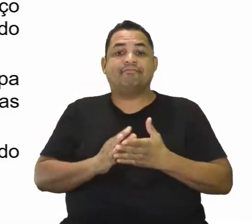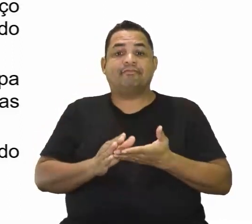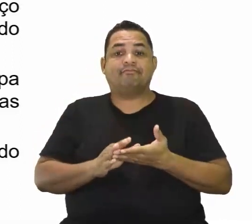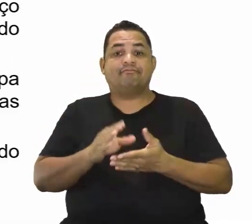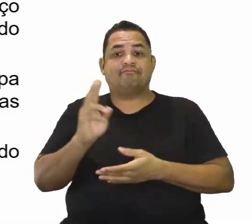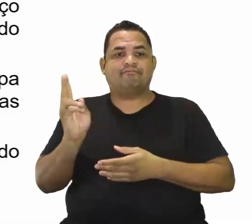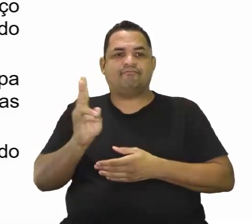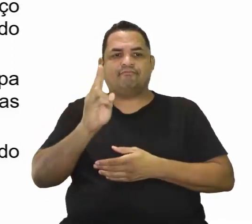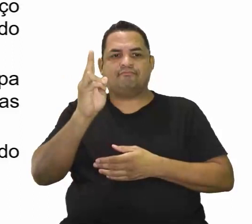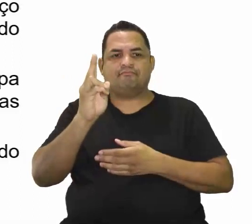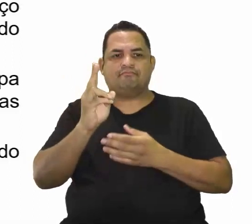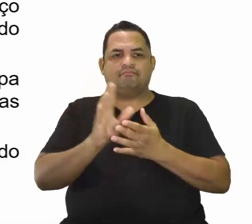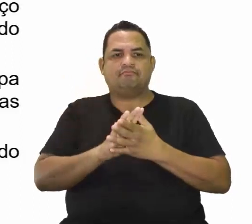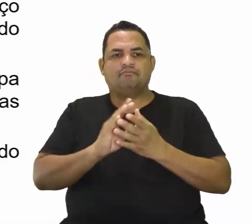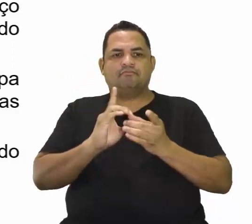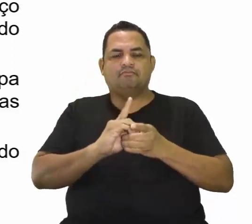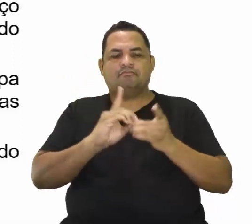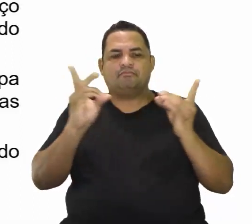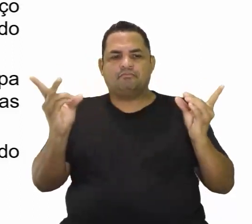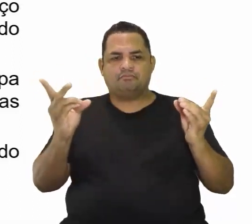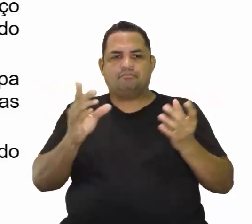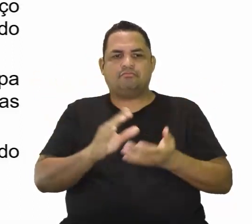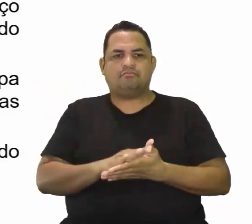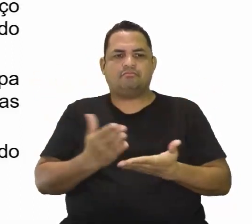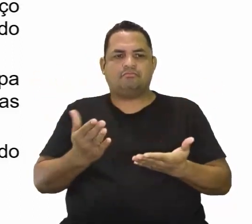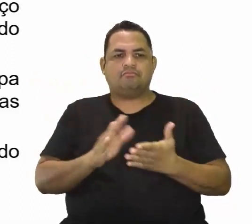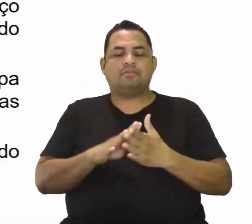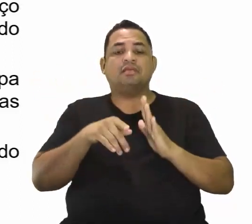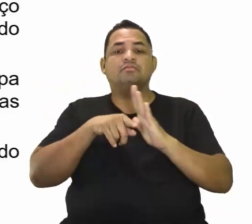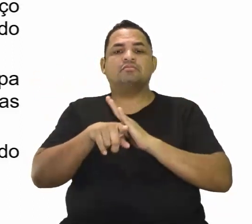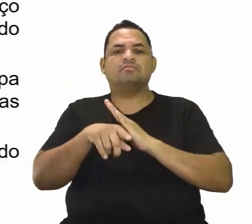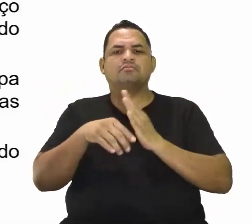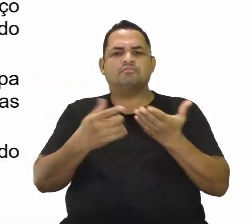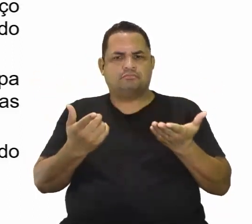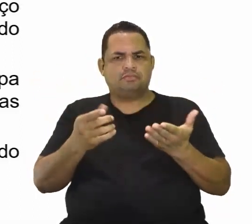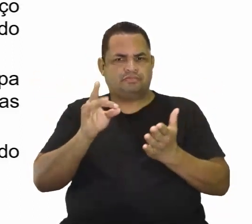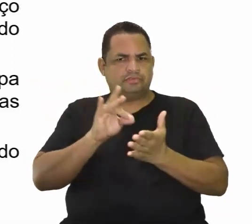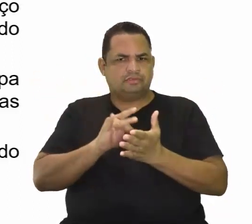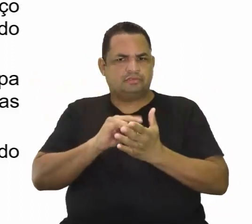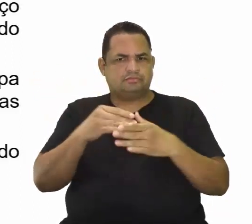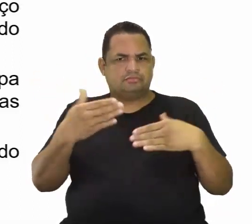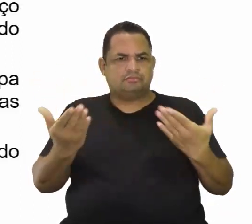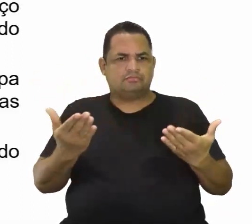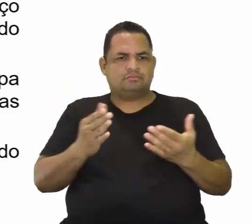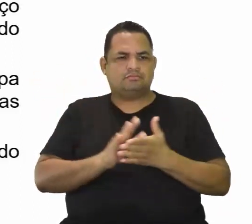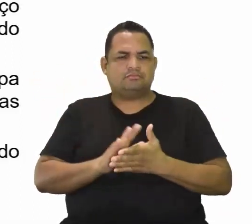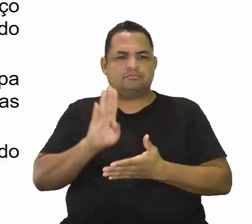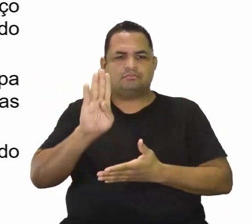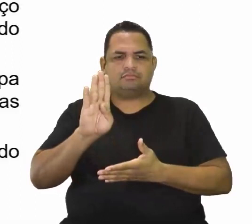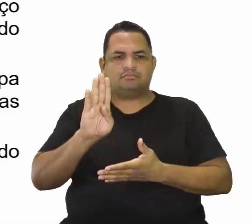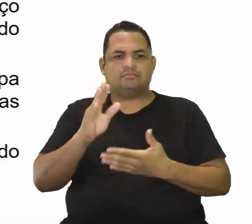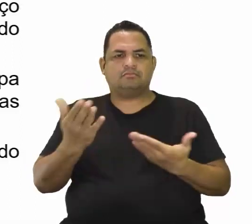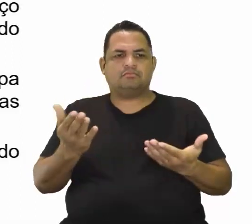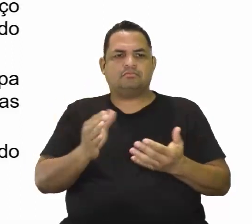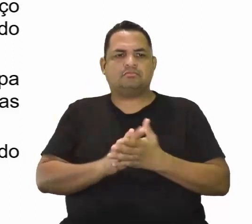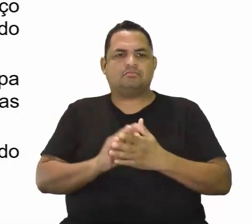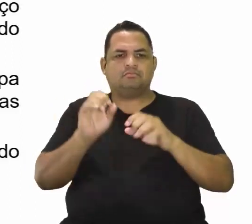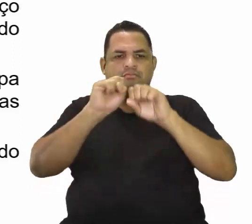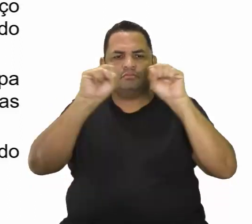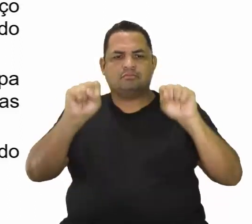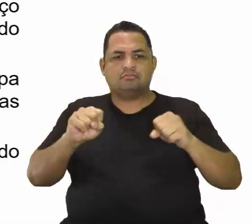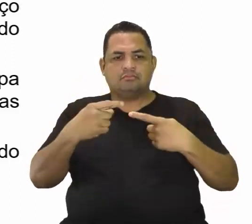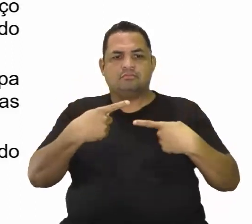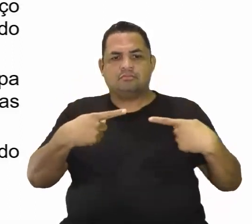era a valorização da democracia. Te pergunto, será? Letra B.